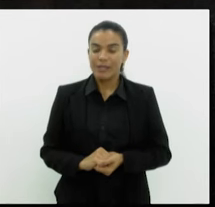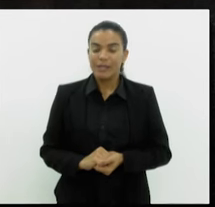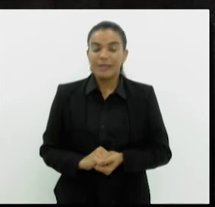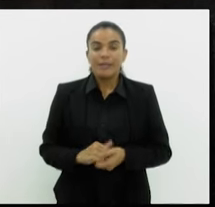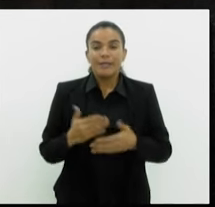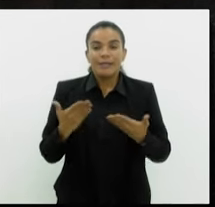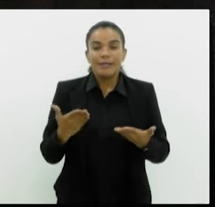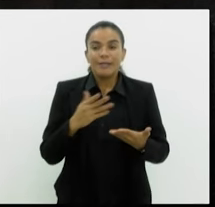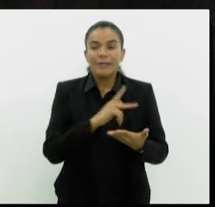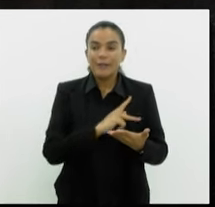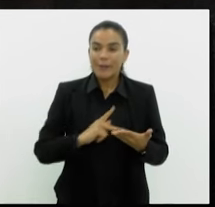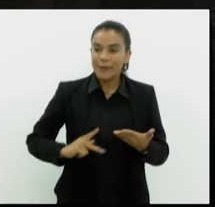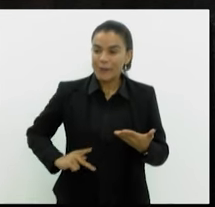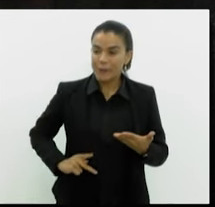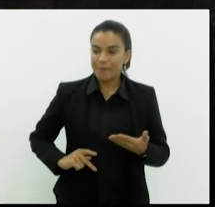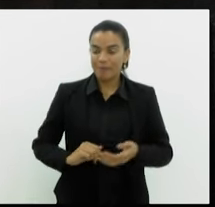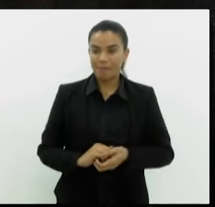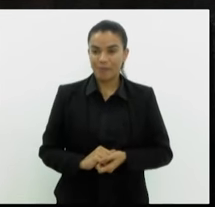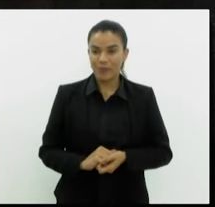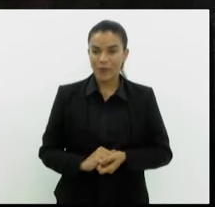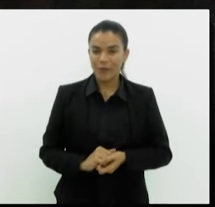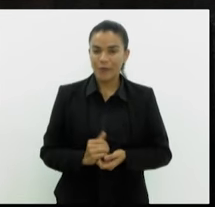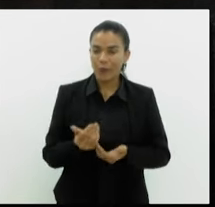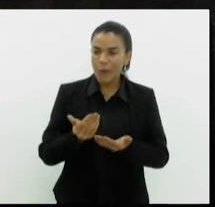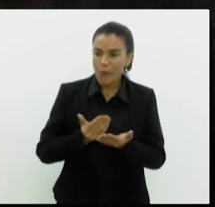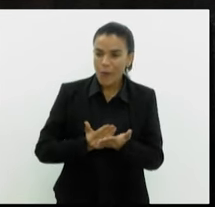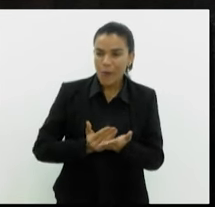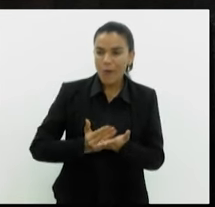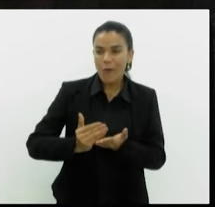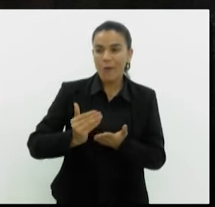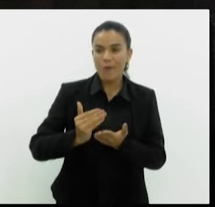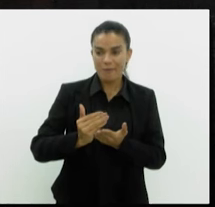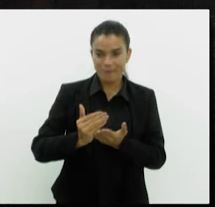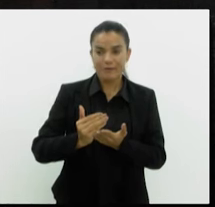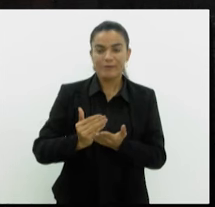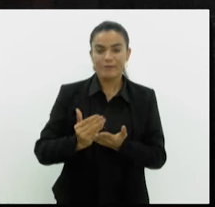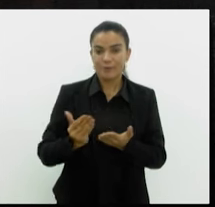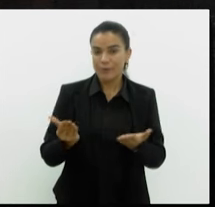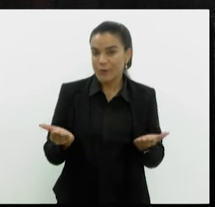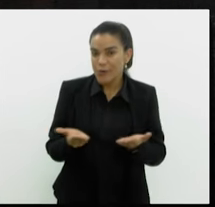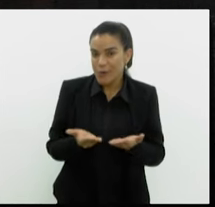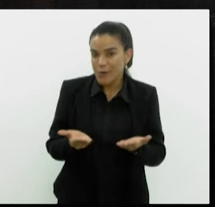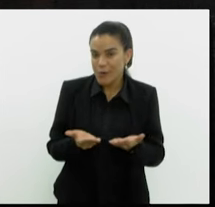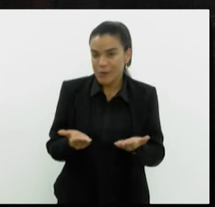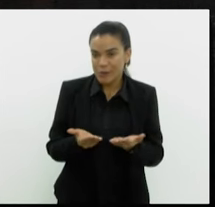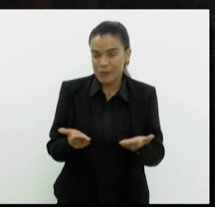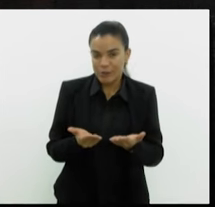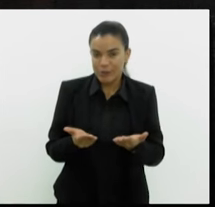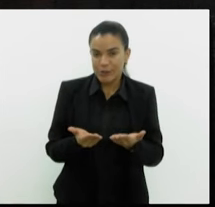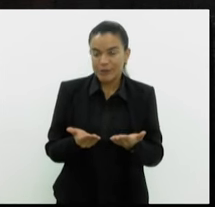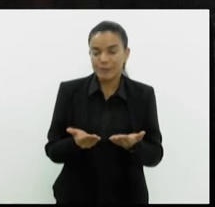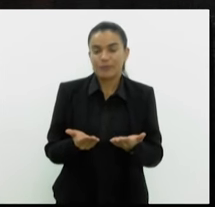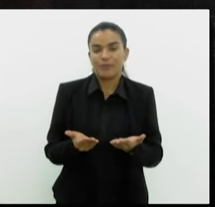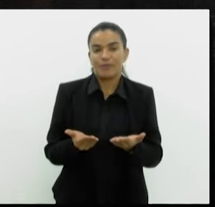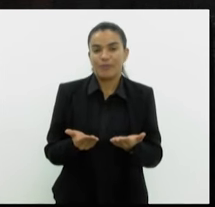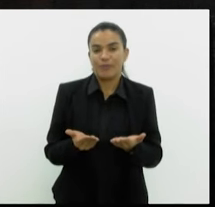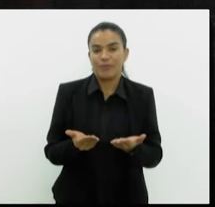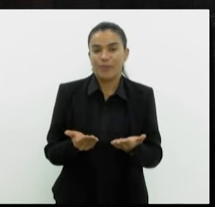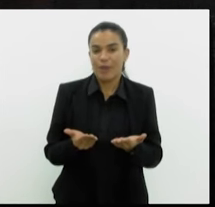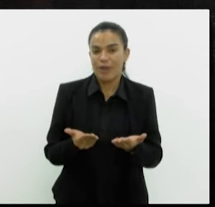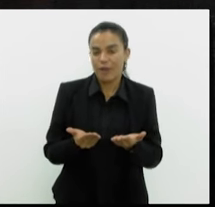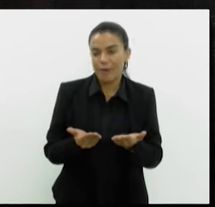Senhor presidente, quero iniciar, na tarde de hoje, no expediente